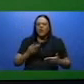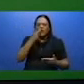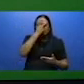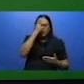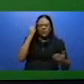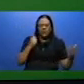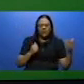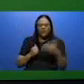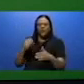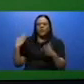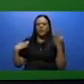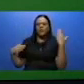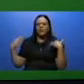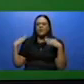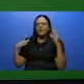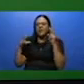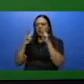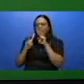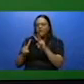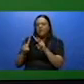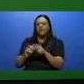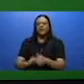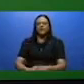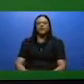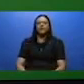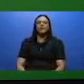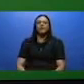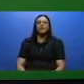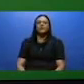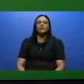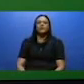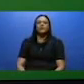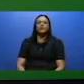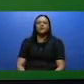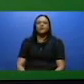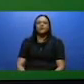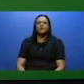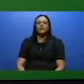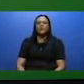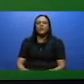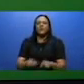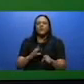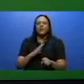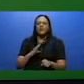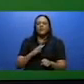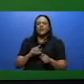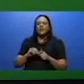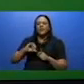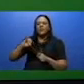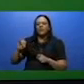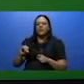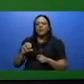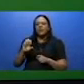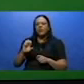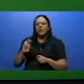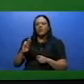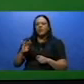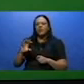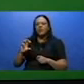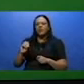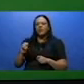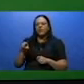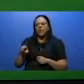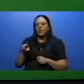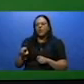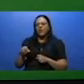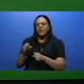turísticos. Ali a gente tem um, ó. Aqui, Jericó. Jericó também, ela foi reconstruída, mas